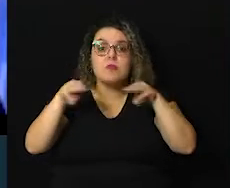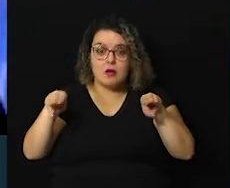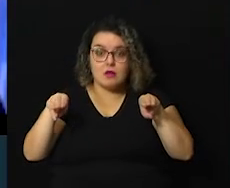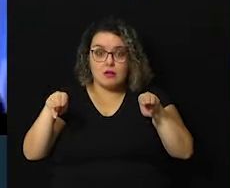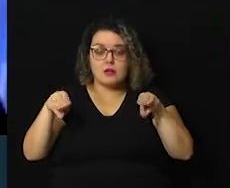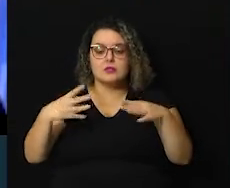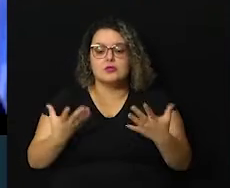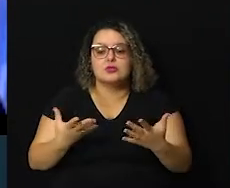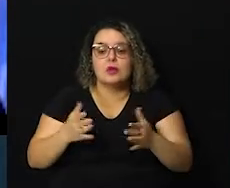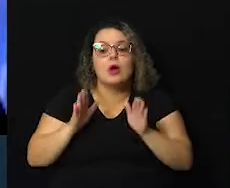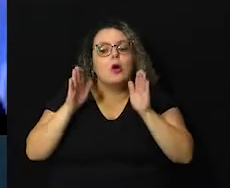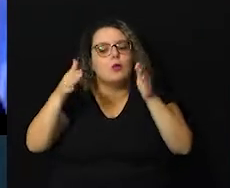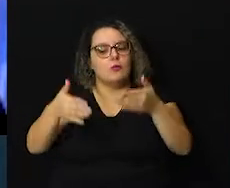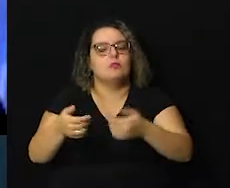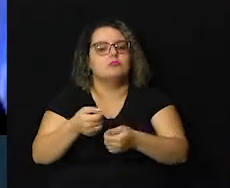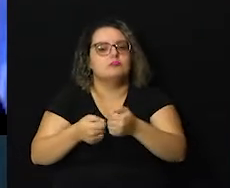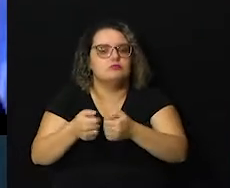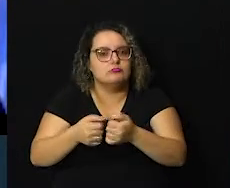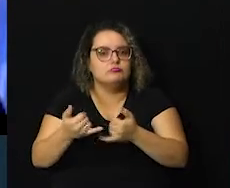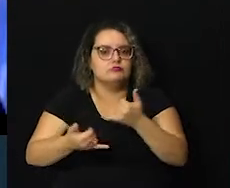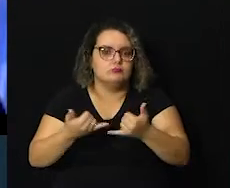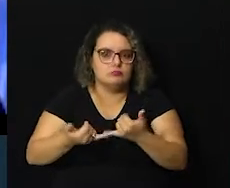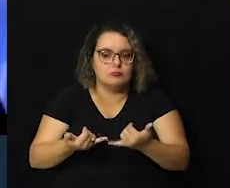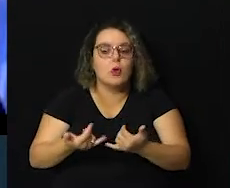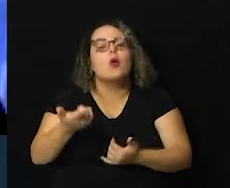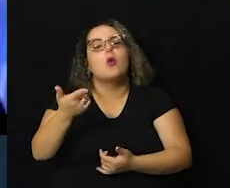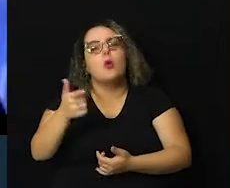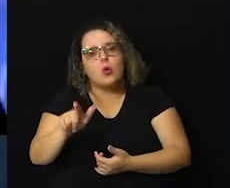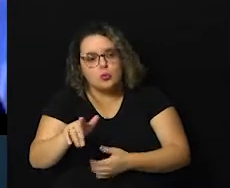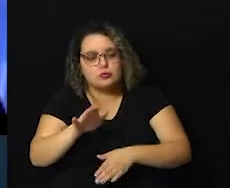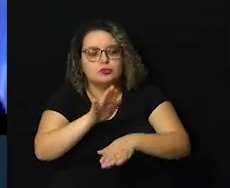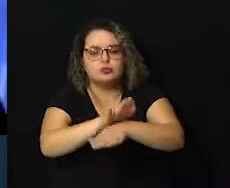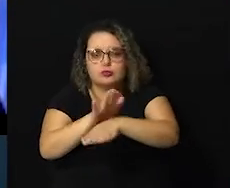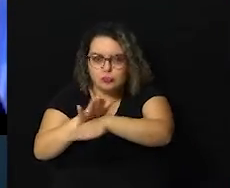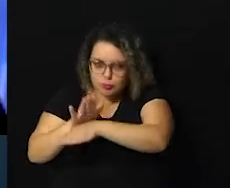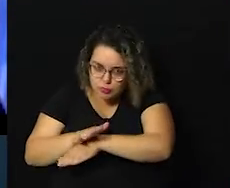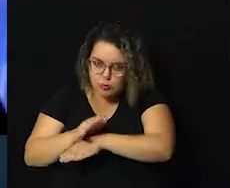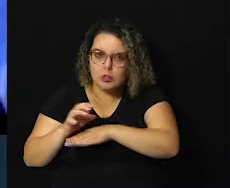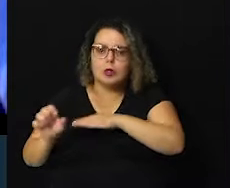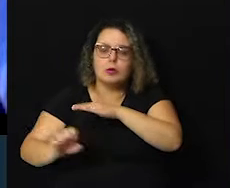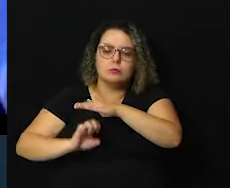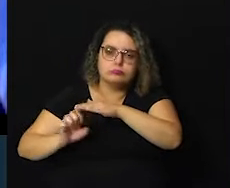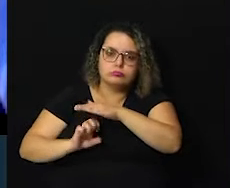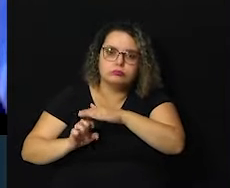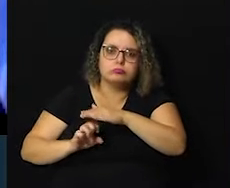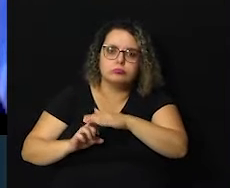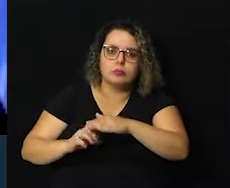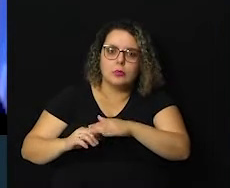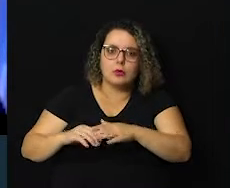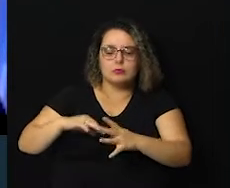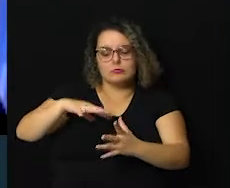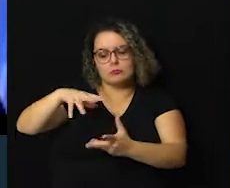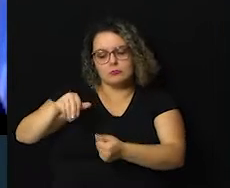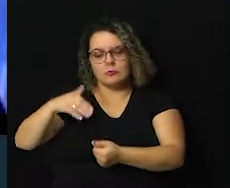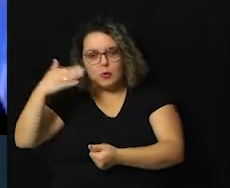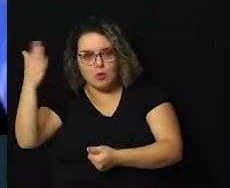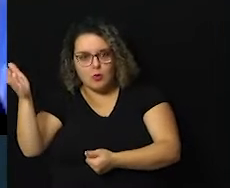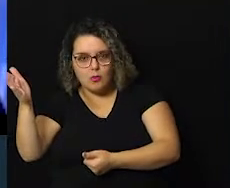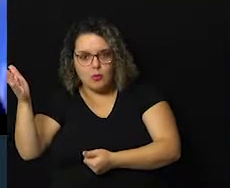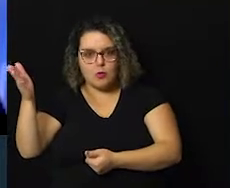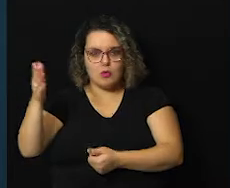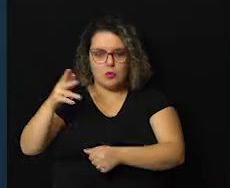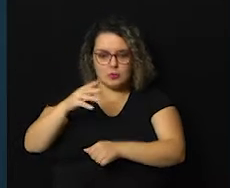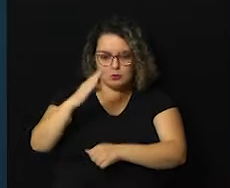foco essencialmente games Então nossa assessorada vamos e ainda assessoramos empresas que queiram Verde fora do país e